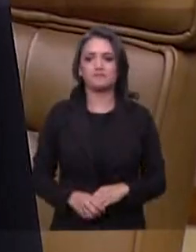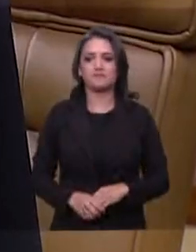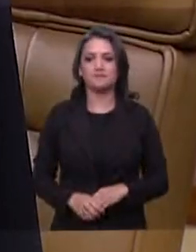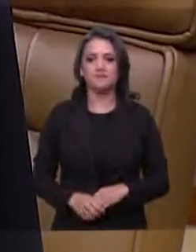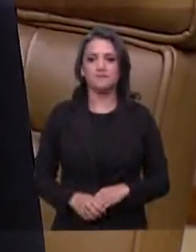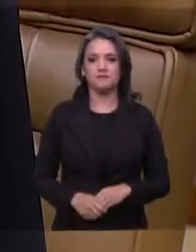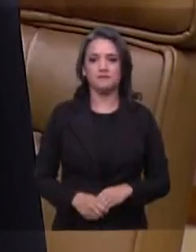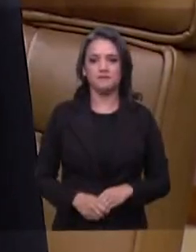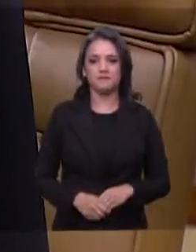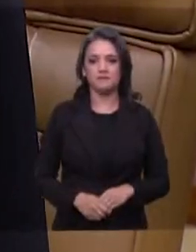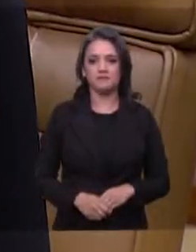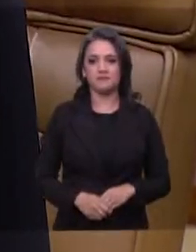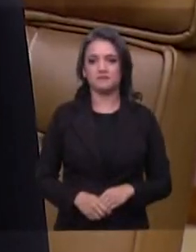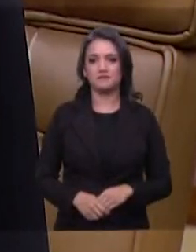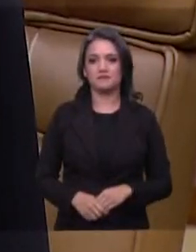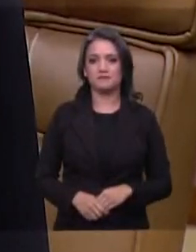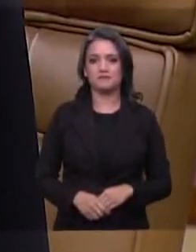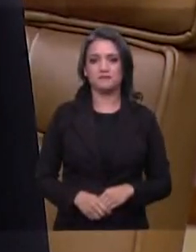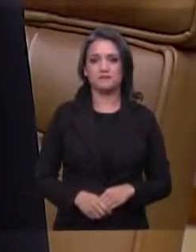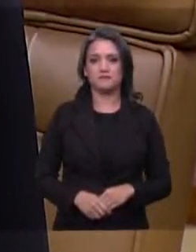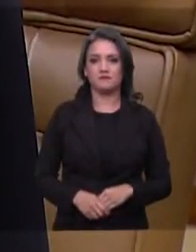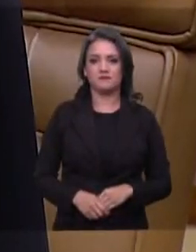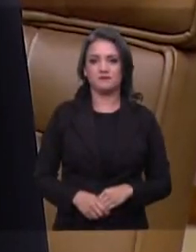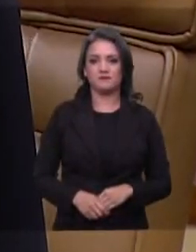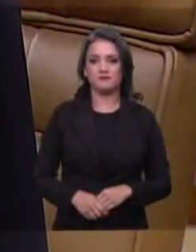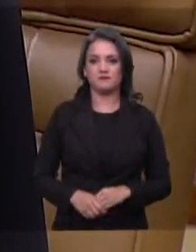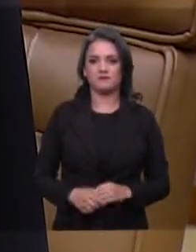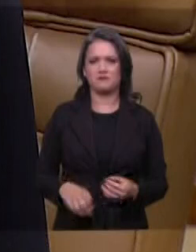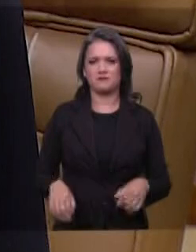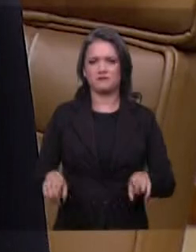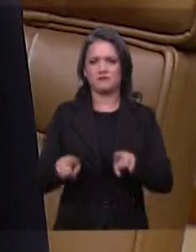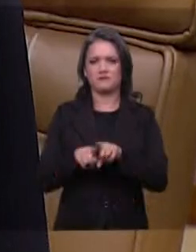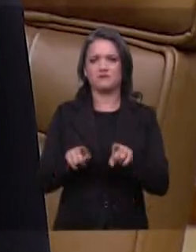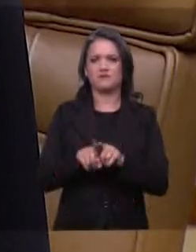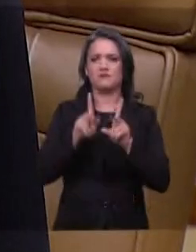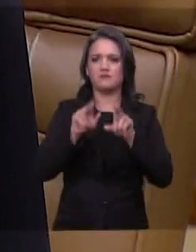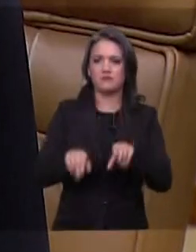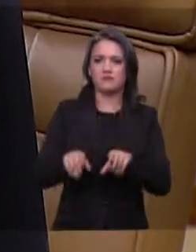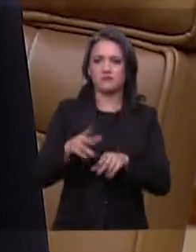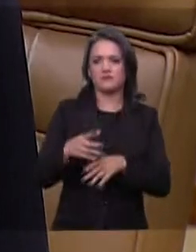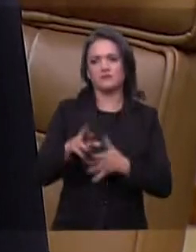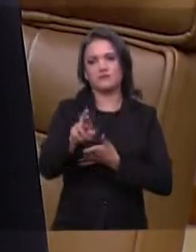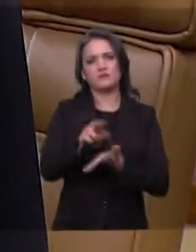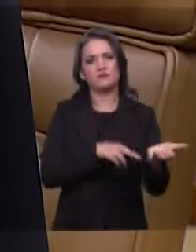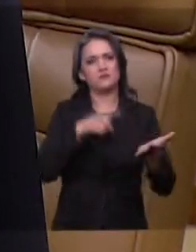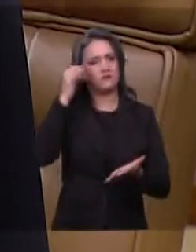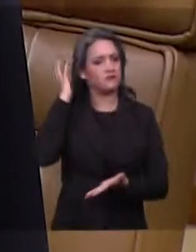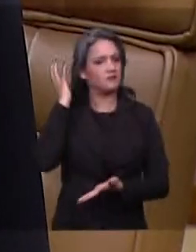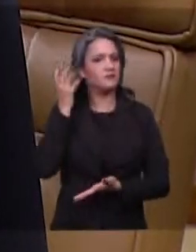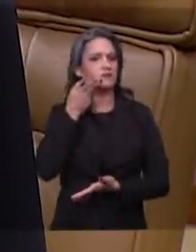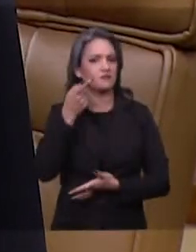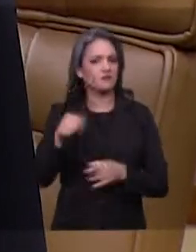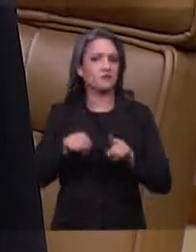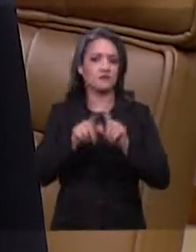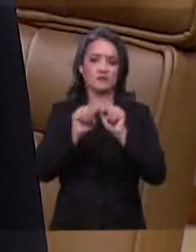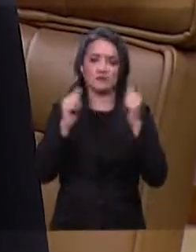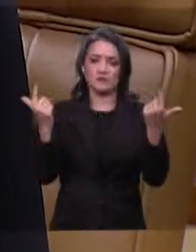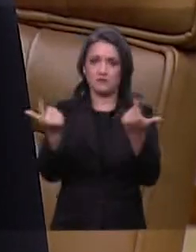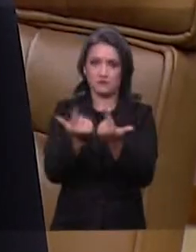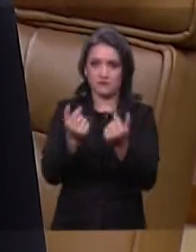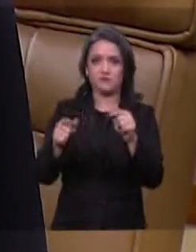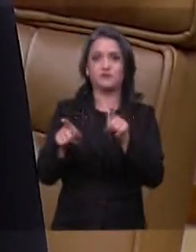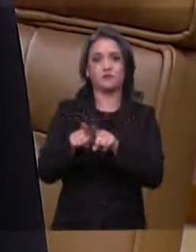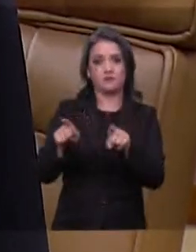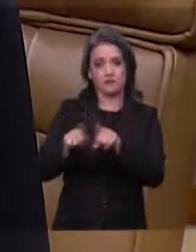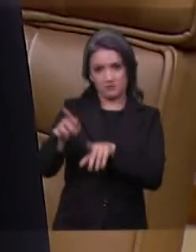Convém destacar que, como já exposto pela eminente relatora e presidente Rosa Weber, que a própria Assembleia Legislativa e também nas